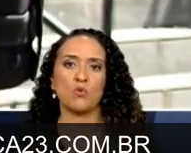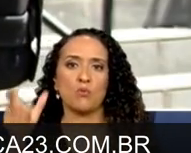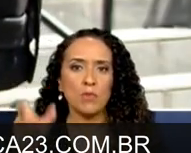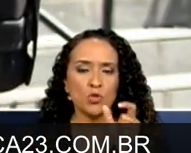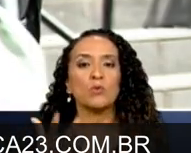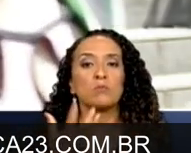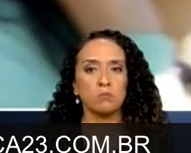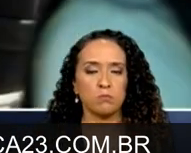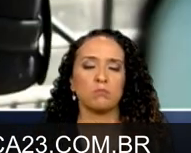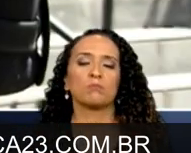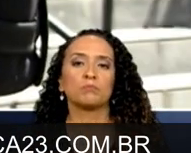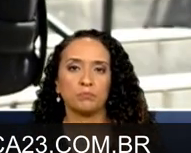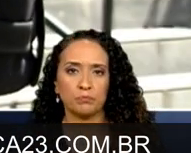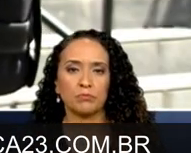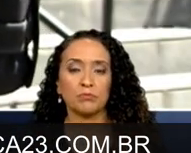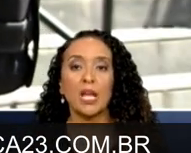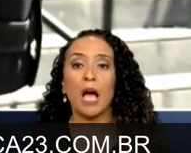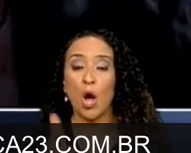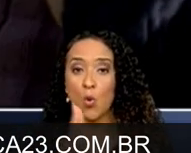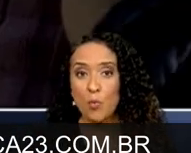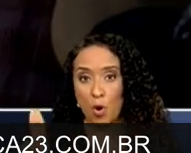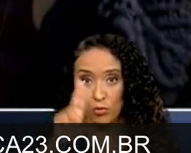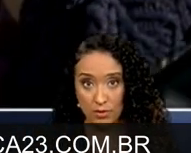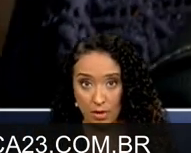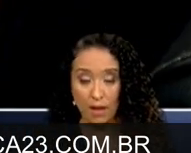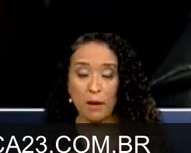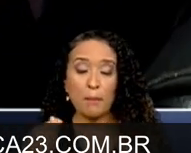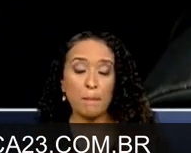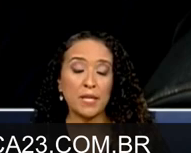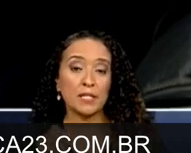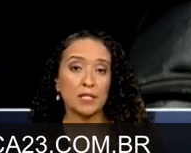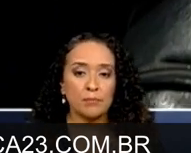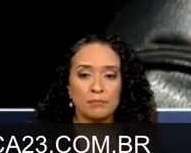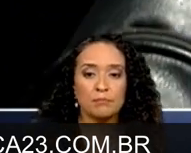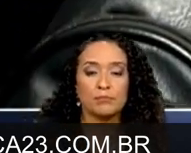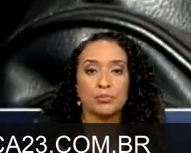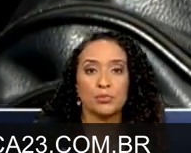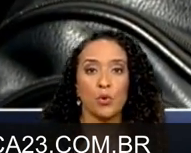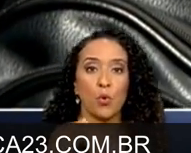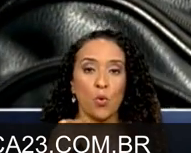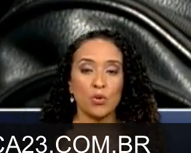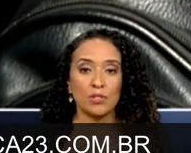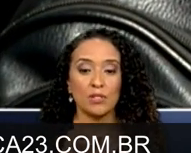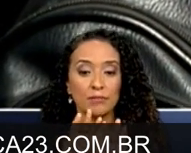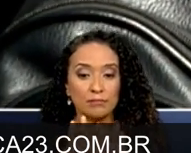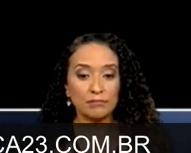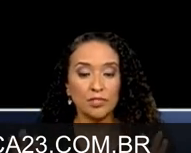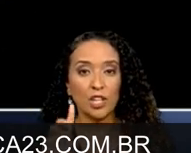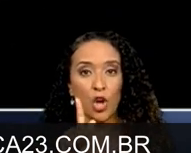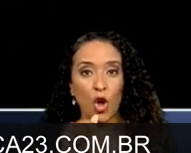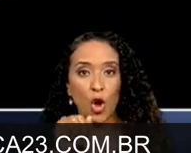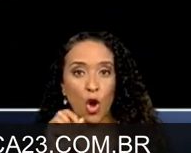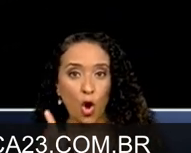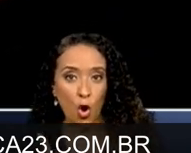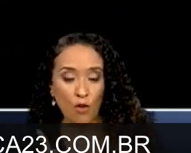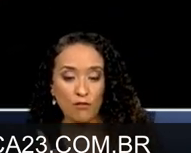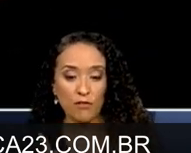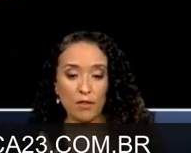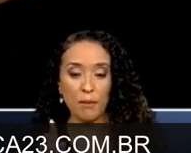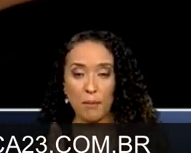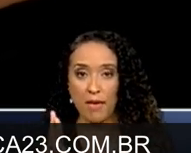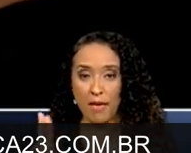no celular seguro. Para usar a ferramenta, é preciso criar uma conta no site gov.br. Depois é